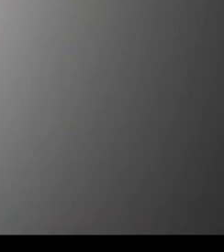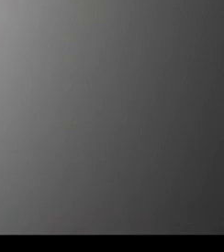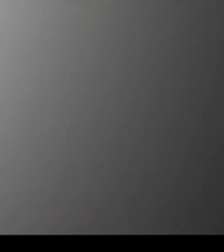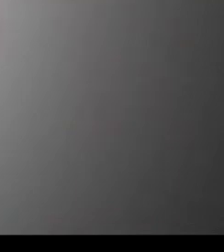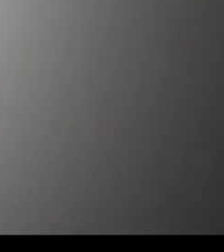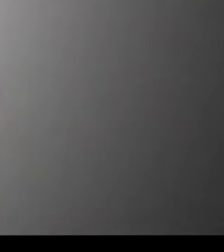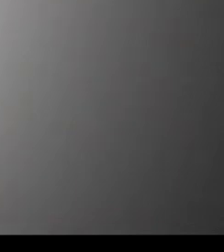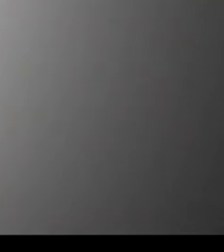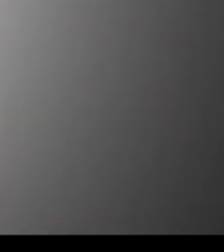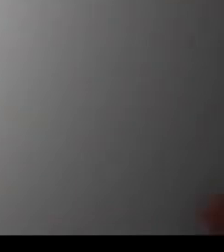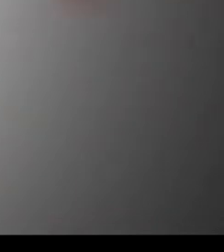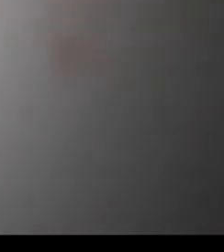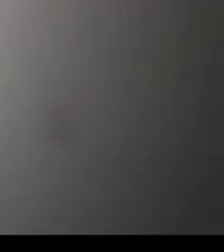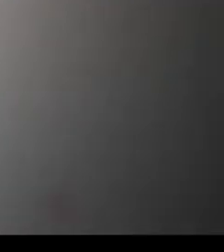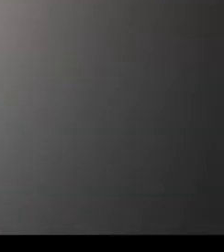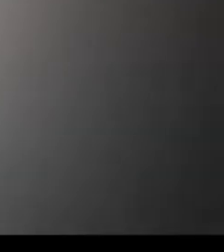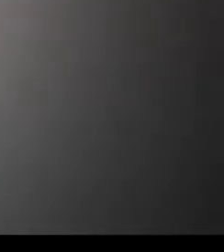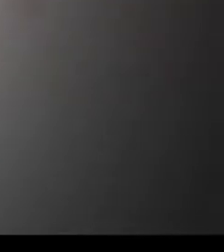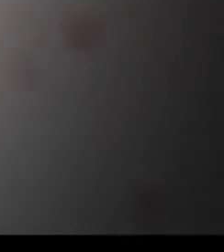Música